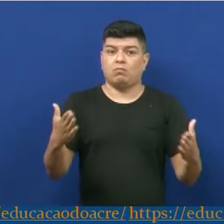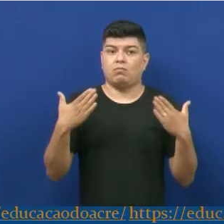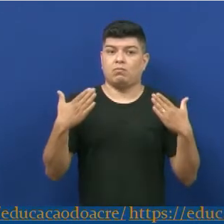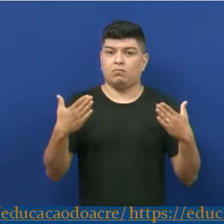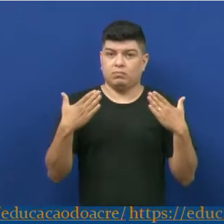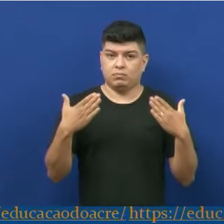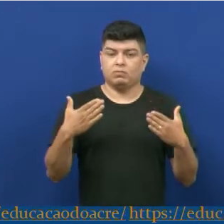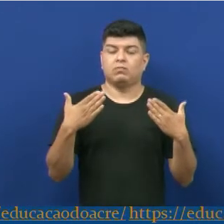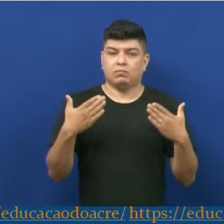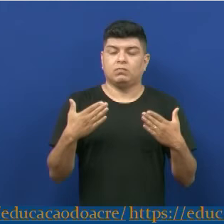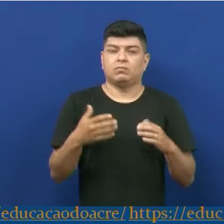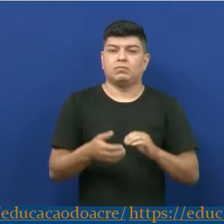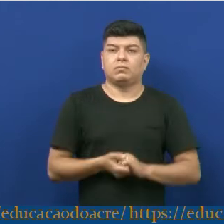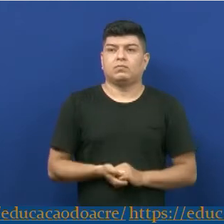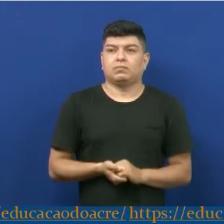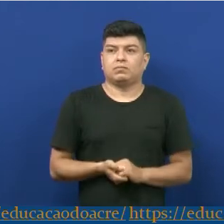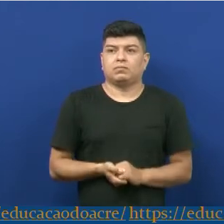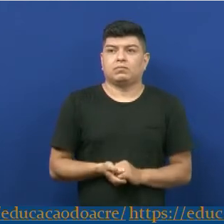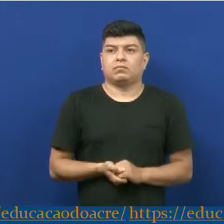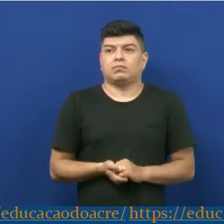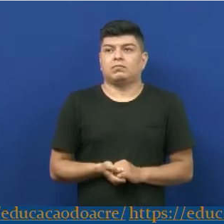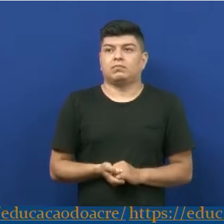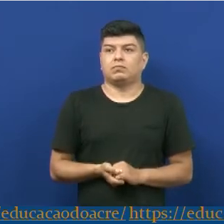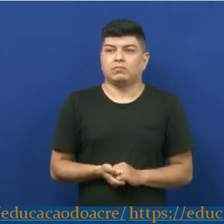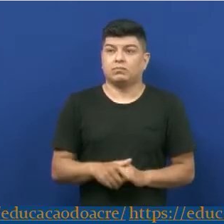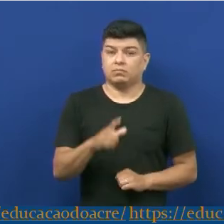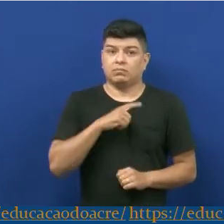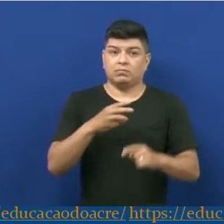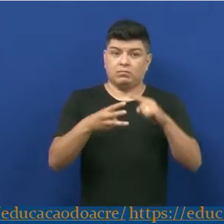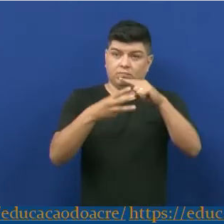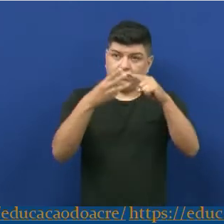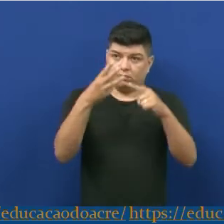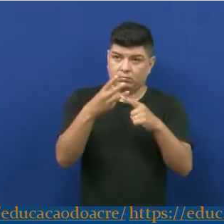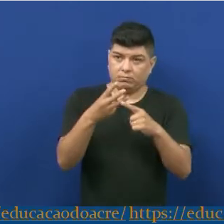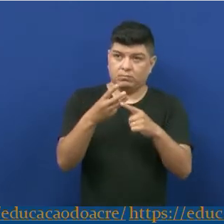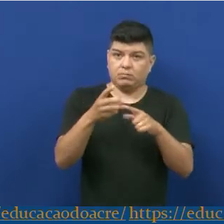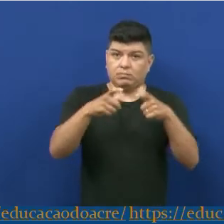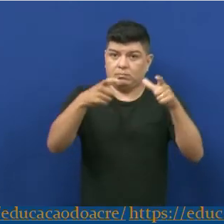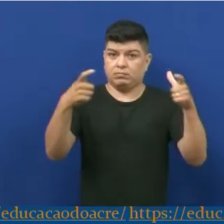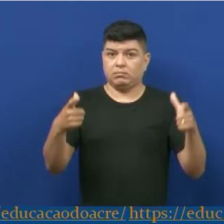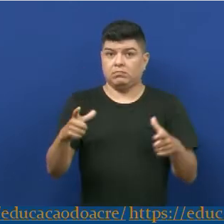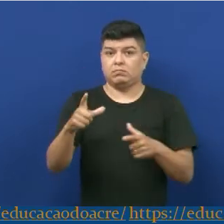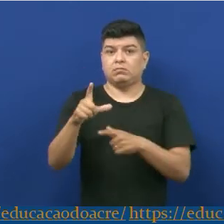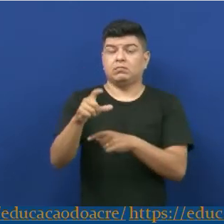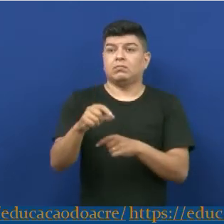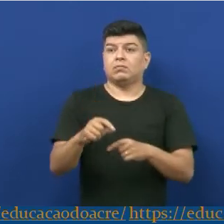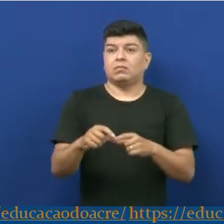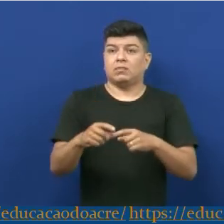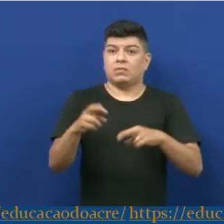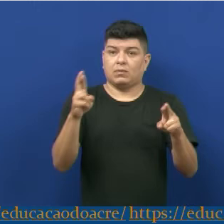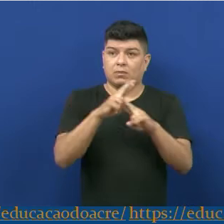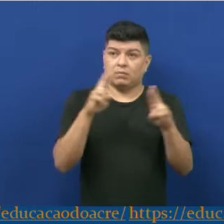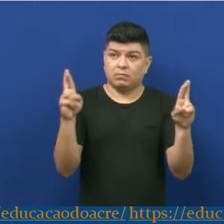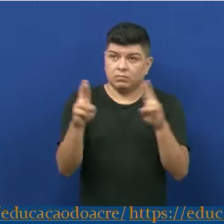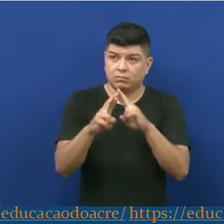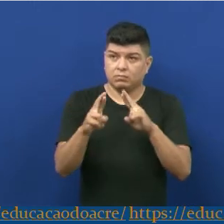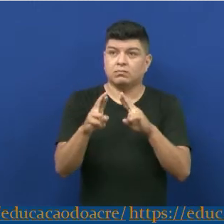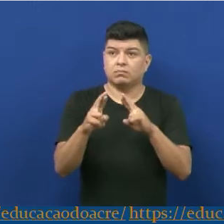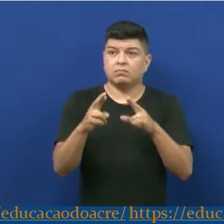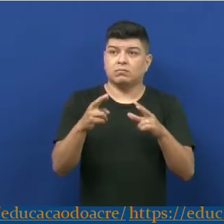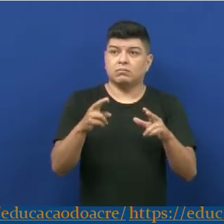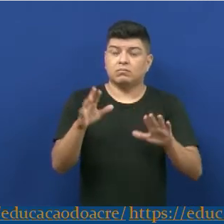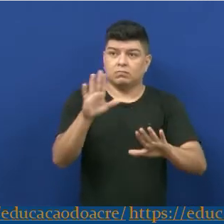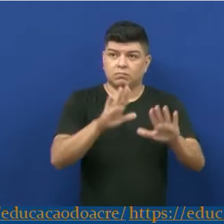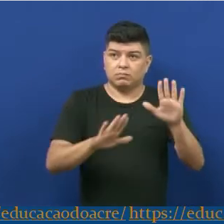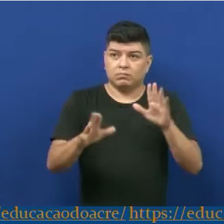de um determinado material. Existem três tipos de dilatação, né, que estão relacionadas com as